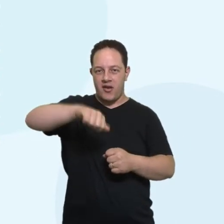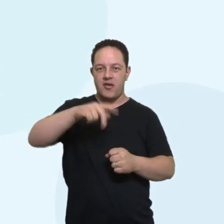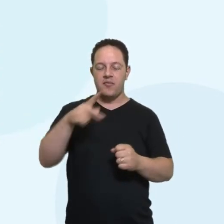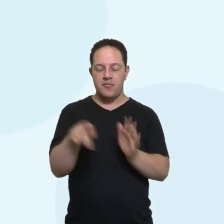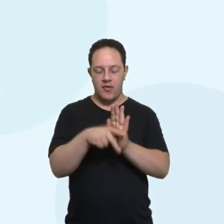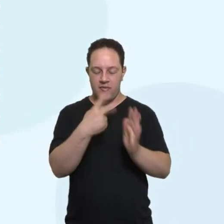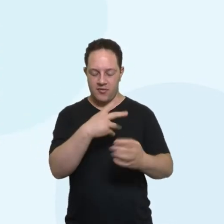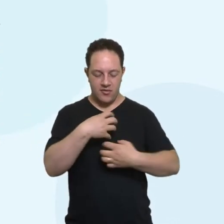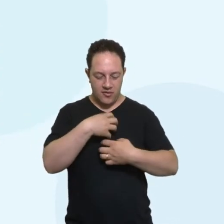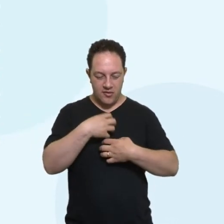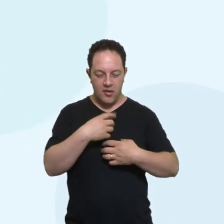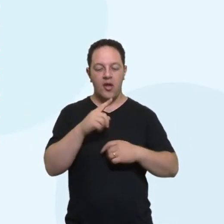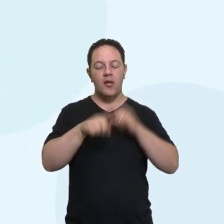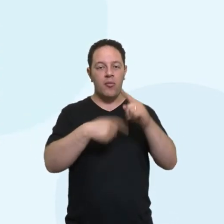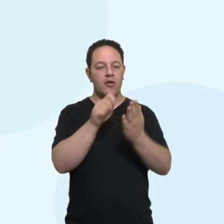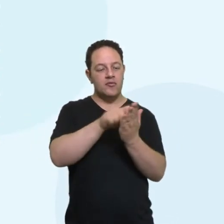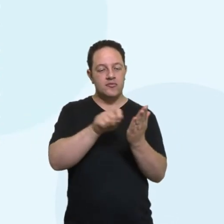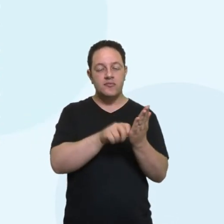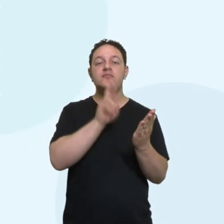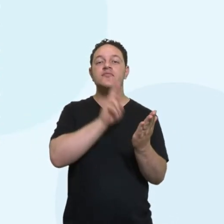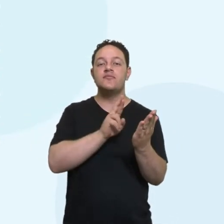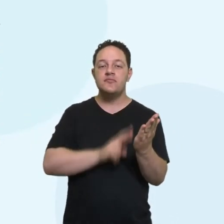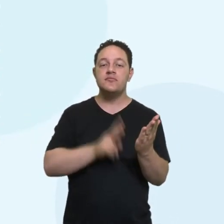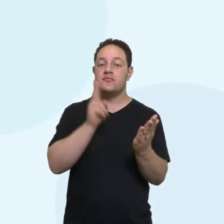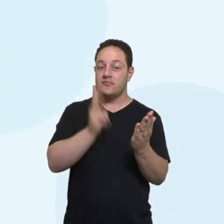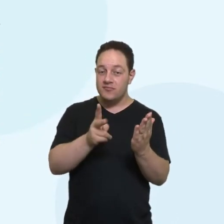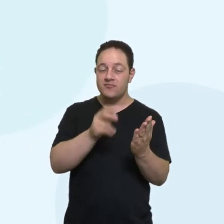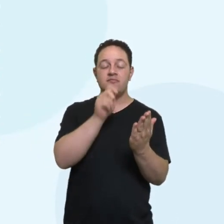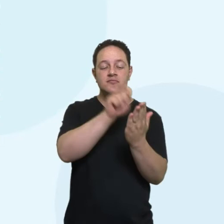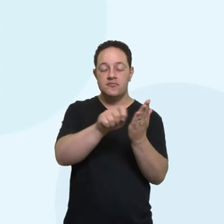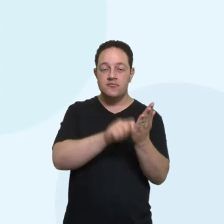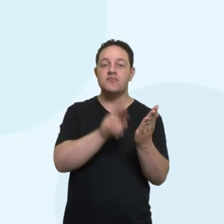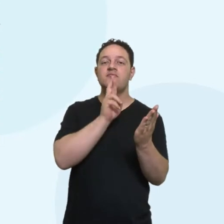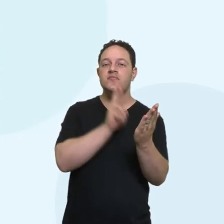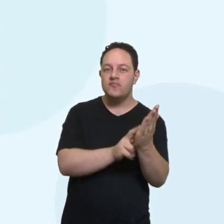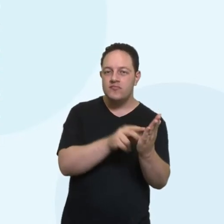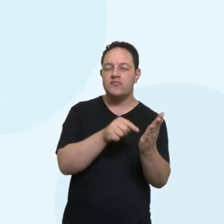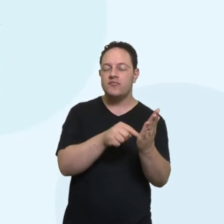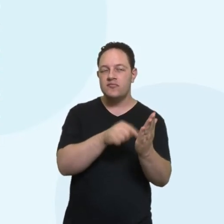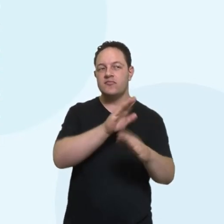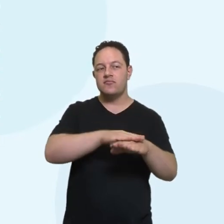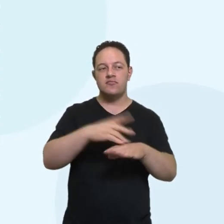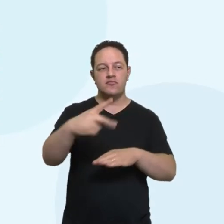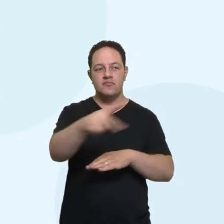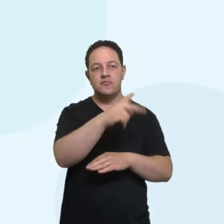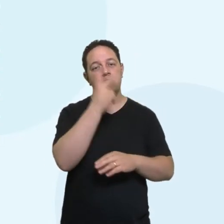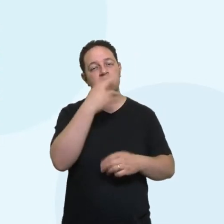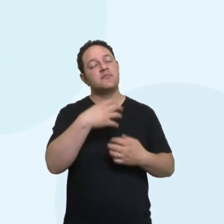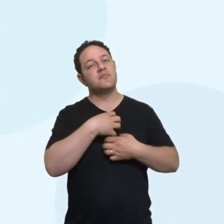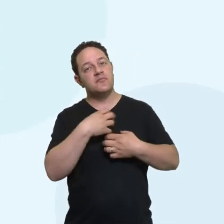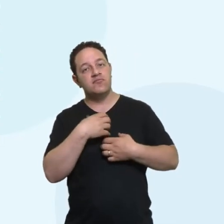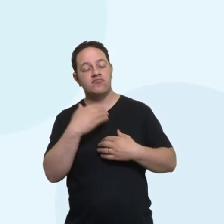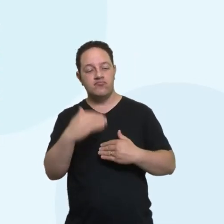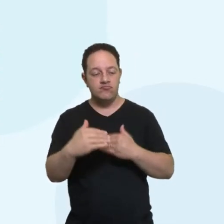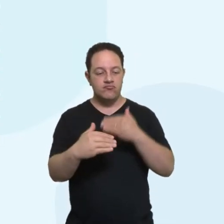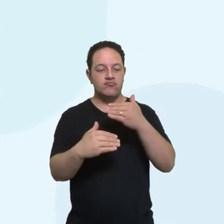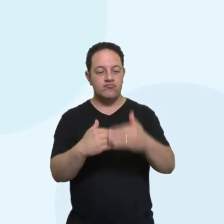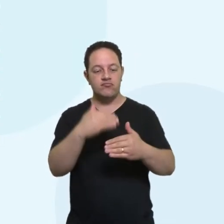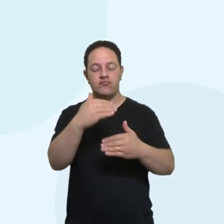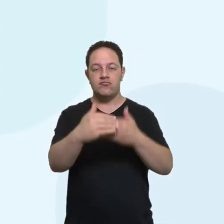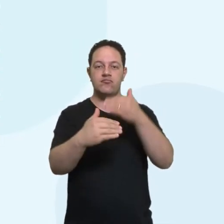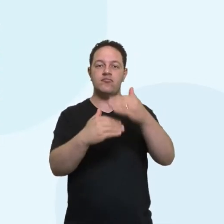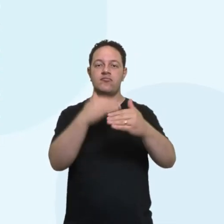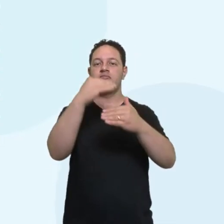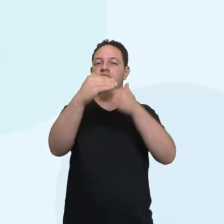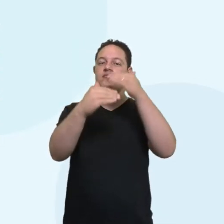socioemocional E aí a cada vez que eles responderem aquela autoavaliação eles vão estar numa situação crescente aí de